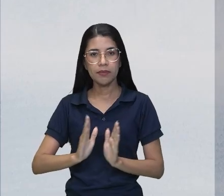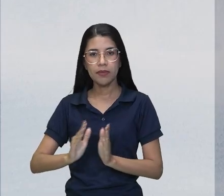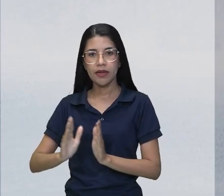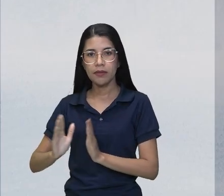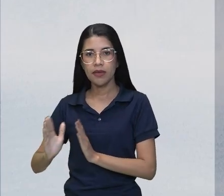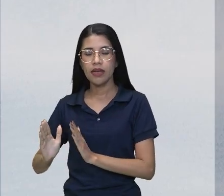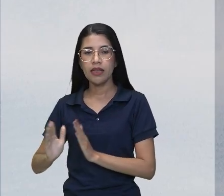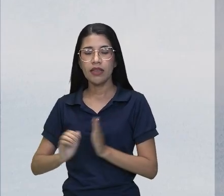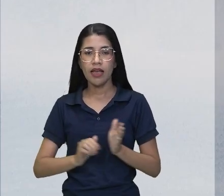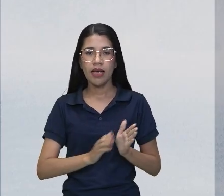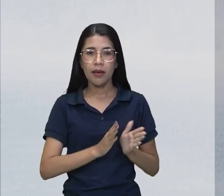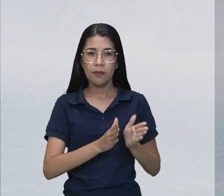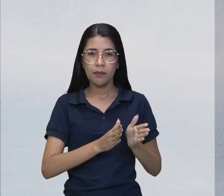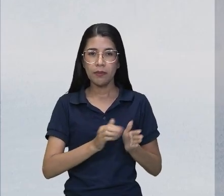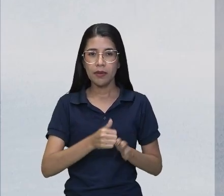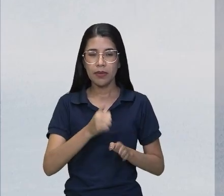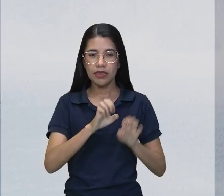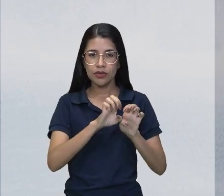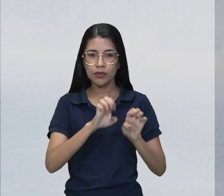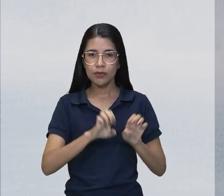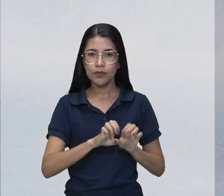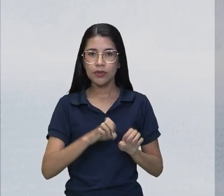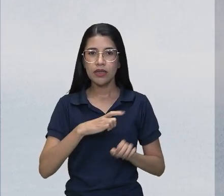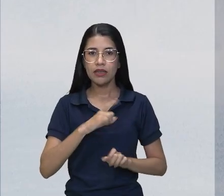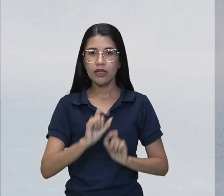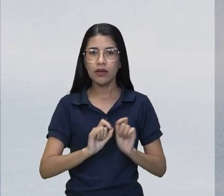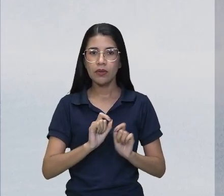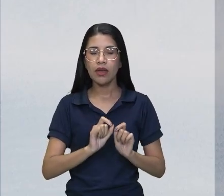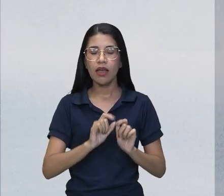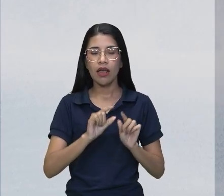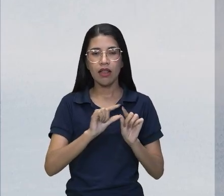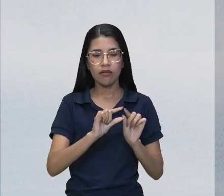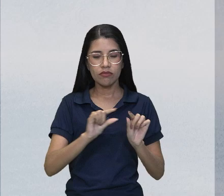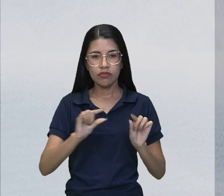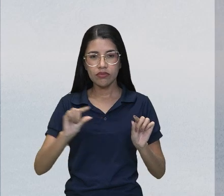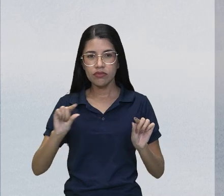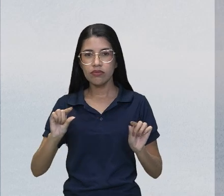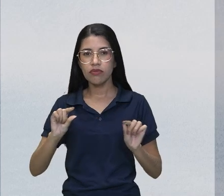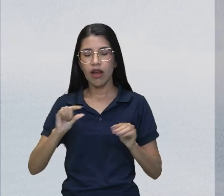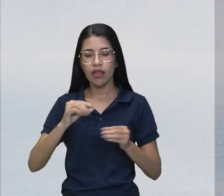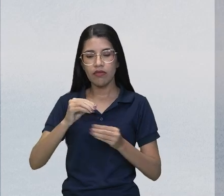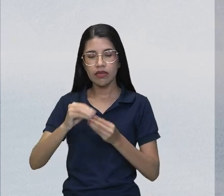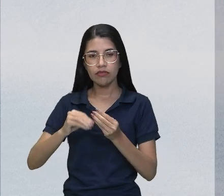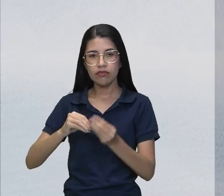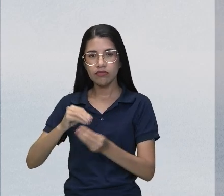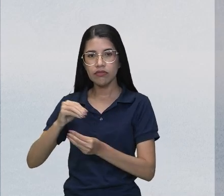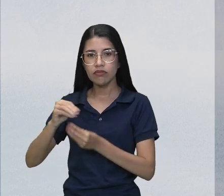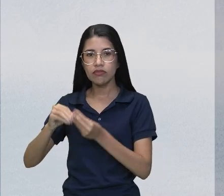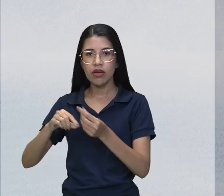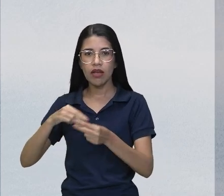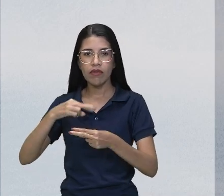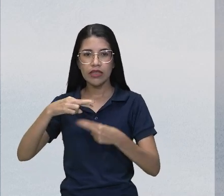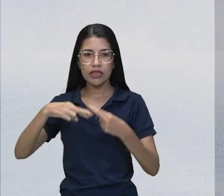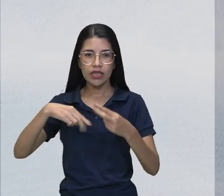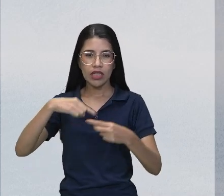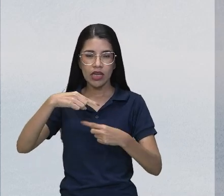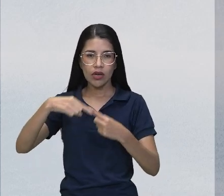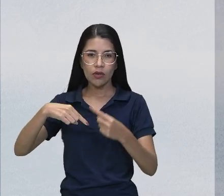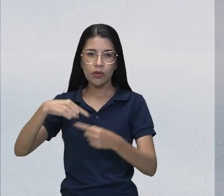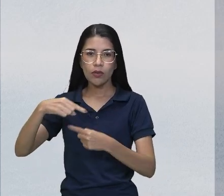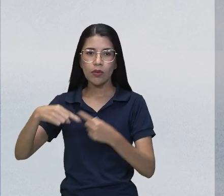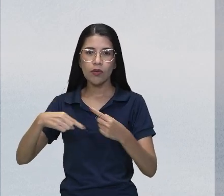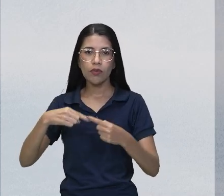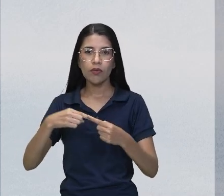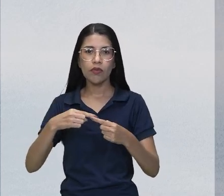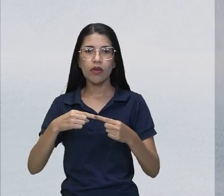primeira fase, a primeira estrutura que nós temos, ela é em linha. Depois ela vai se enroscar e virar uma estrutura